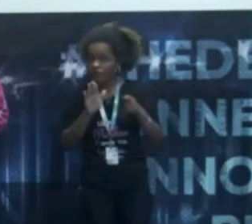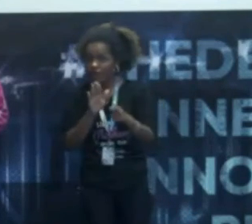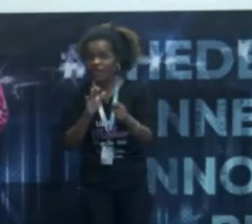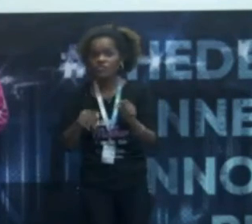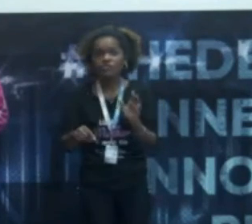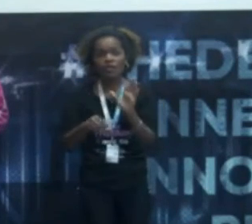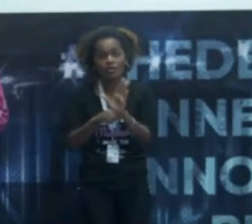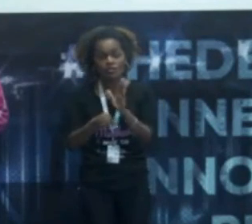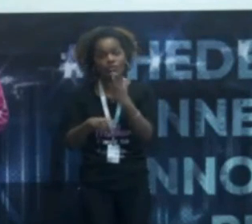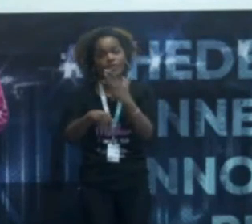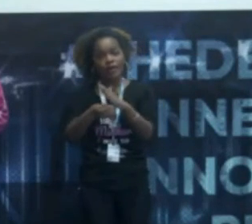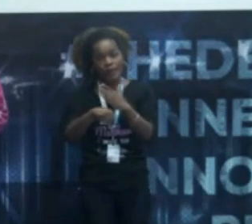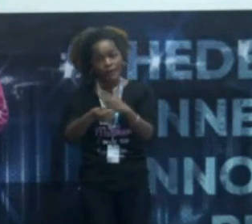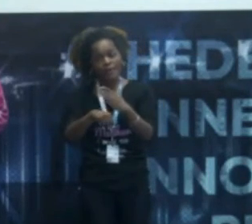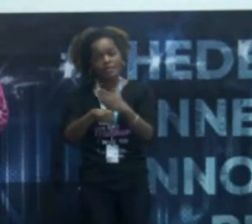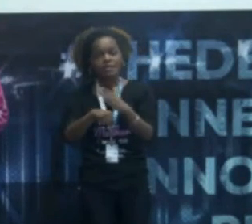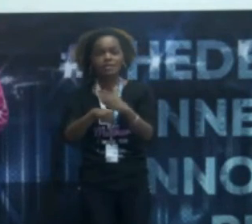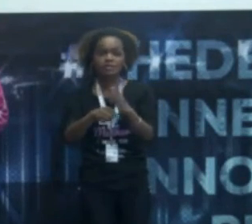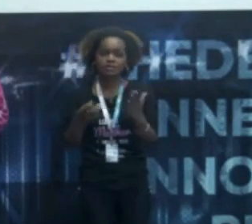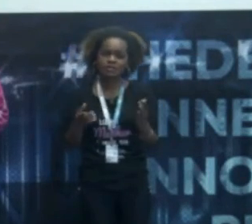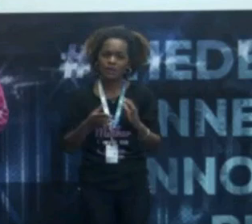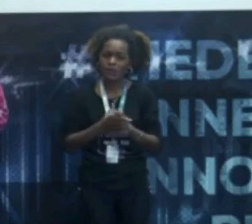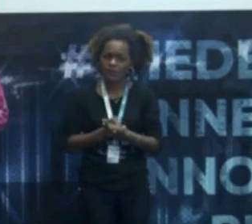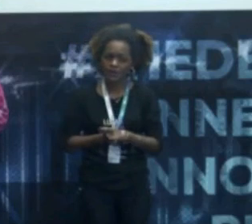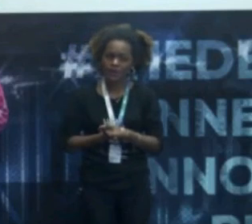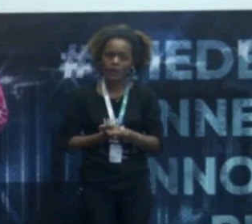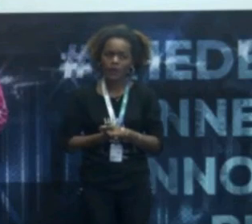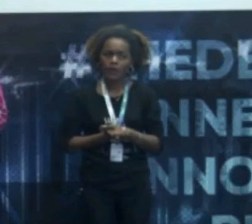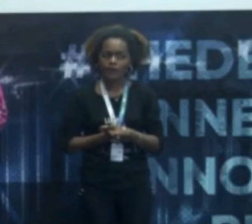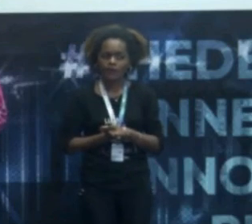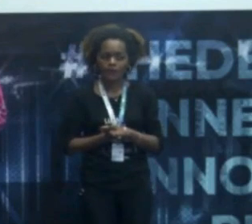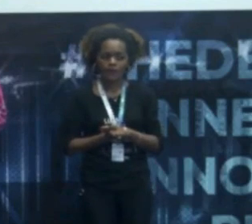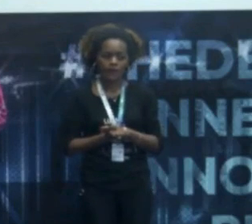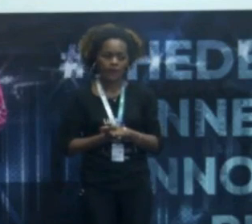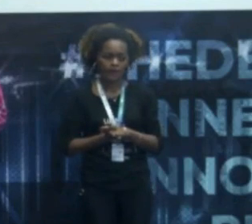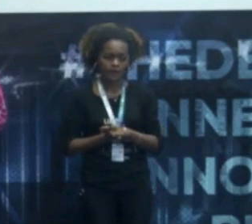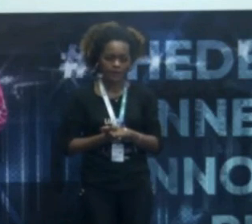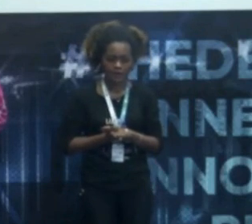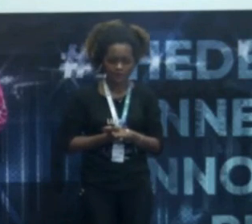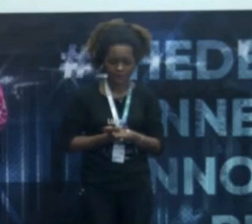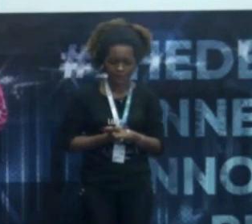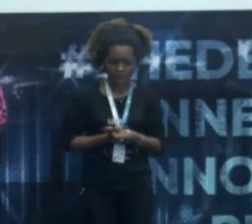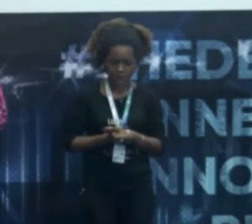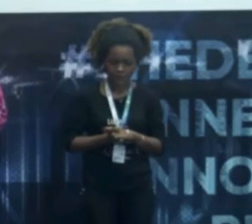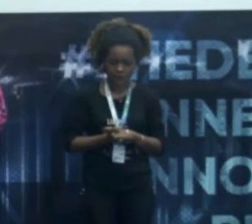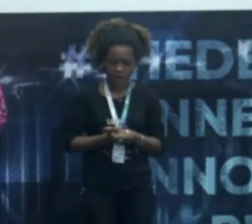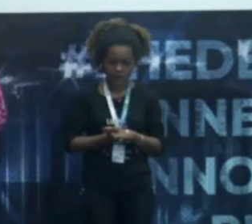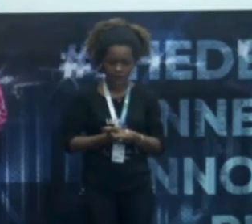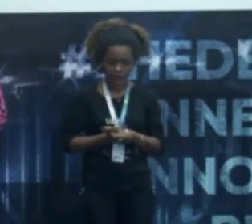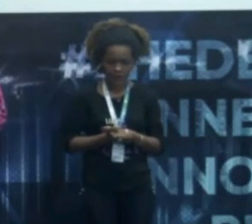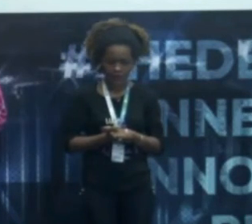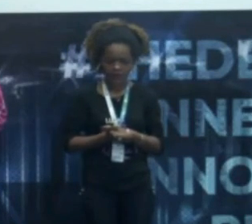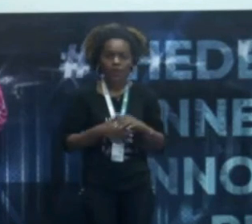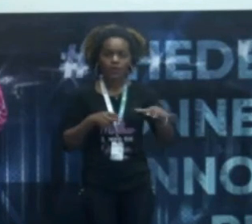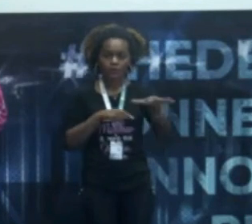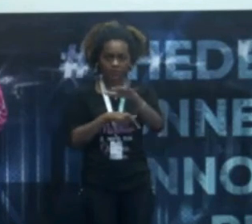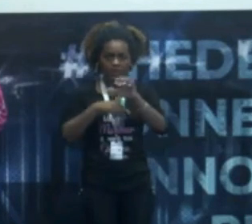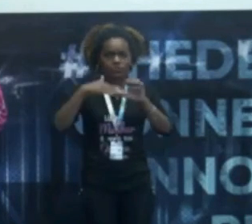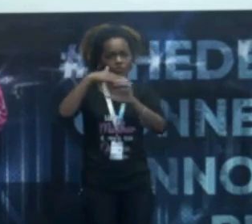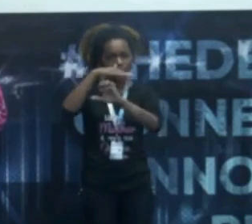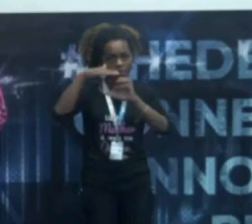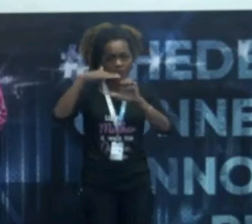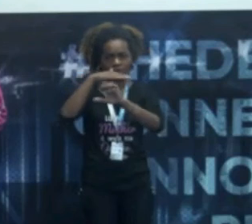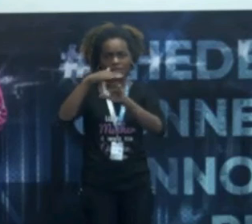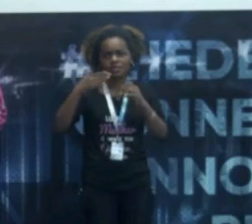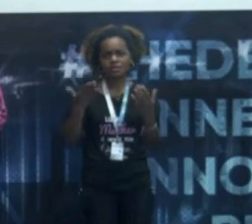está fadada aí a ter problemas muito sérios, né, enfim, do ambiente organizacional. Então, por que não